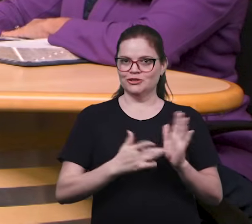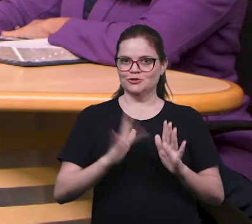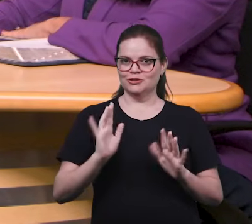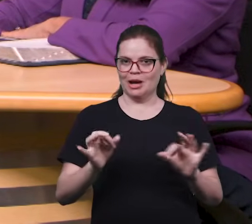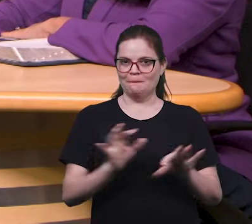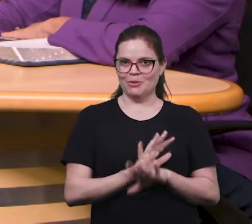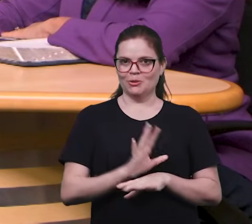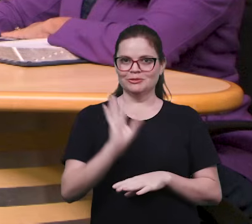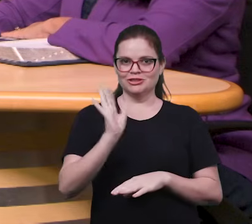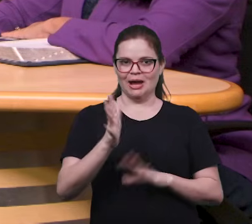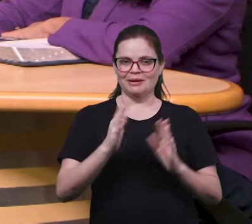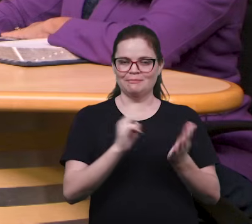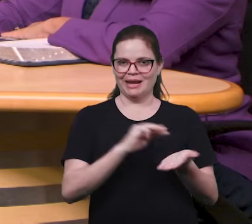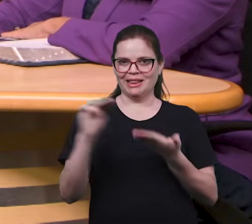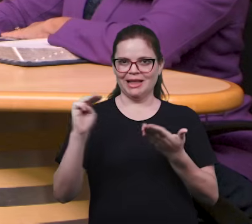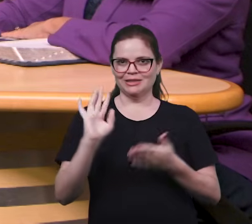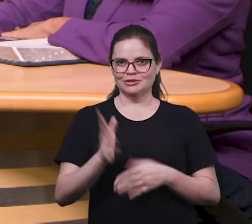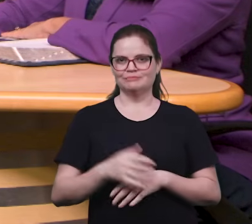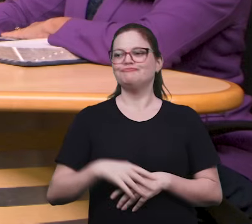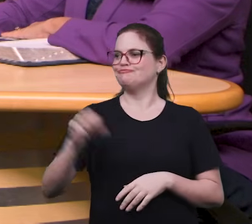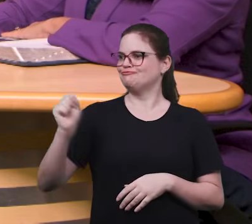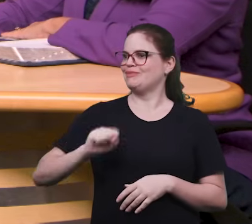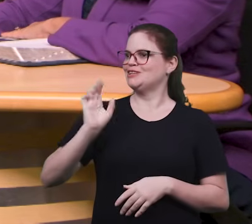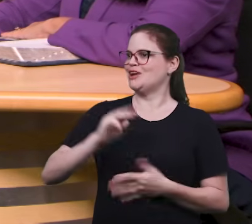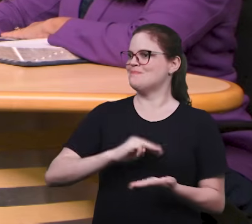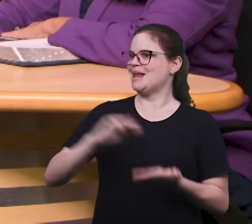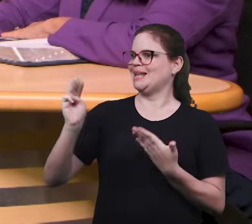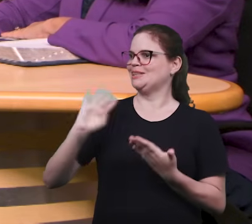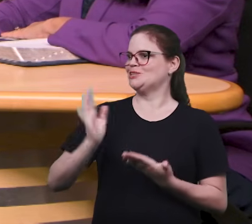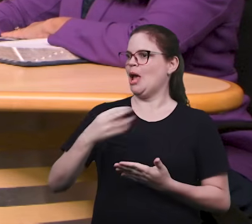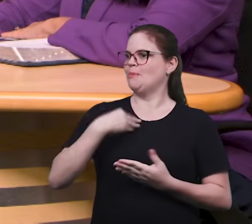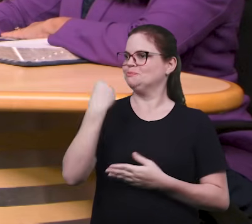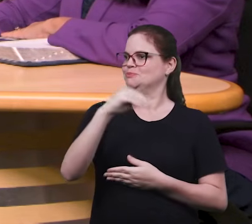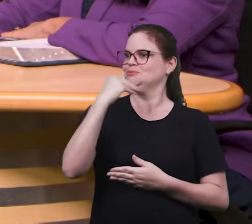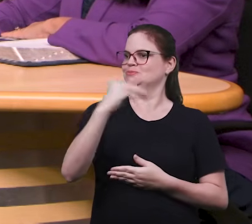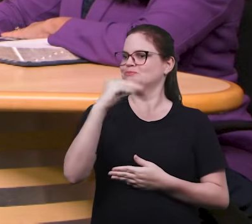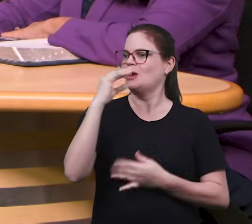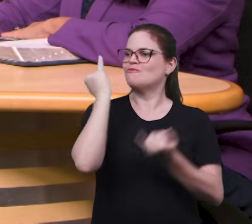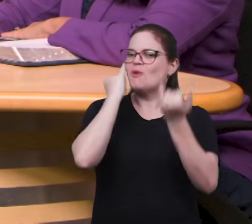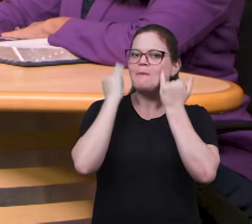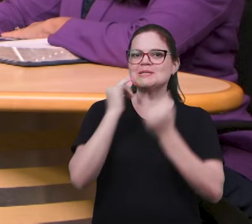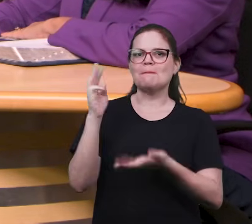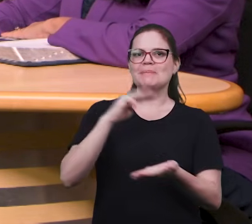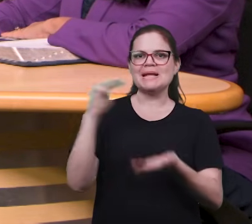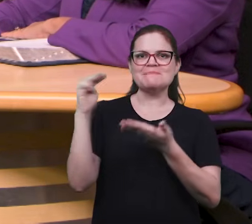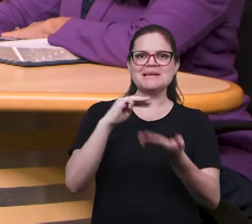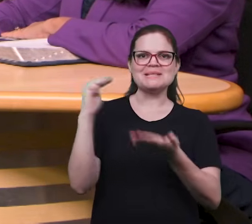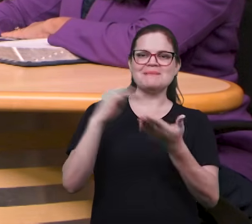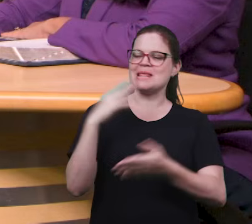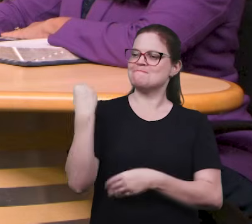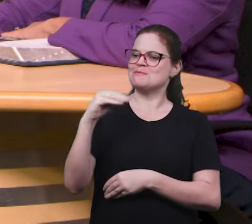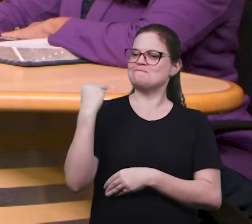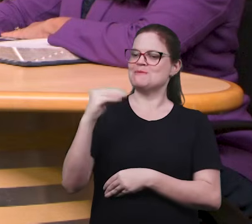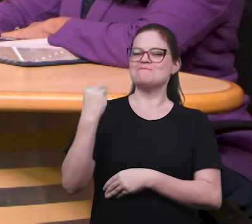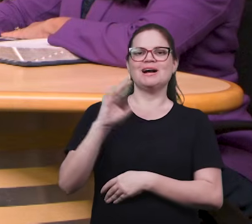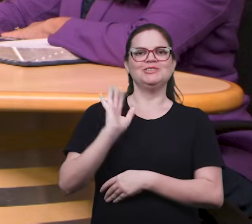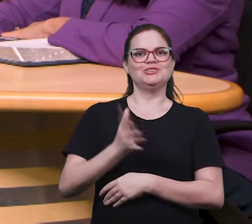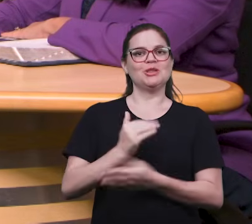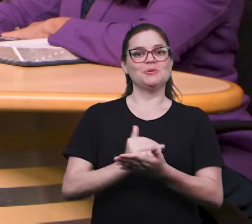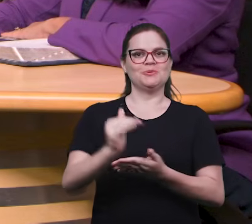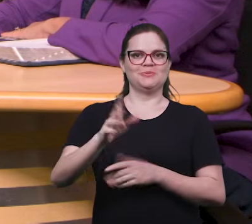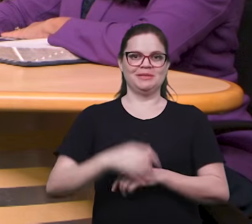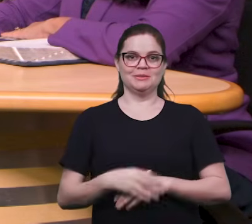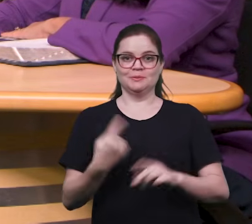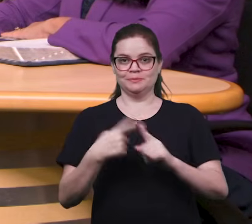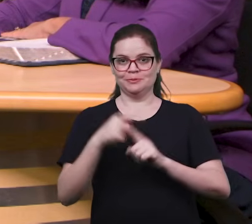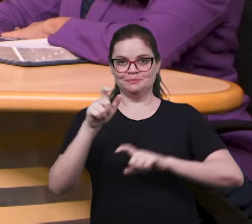é Maranata desde a fundação, praticamente. E, na verdade, a elaboração dos personagens é totalmente criativo.